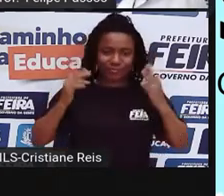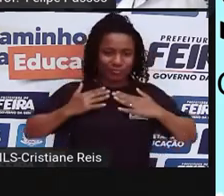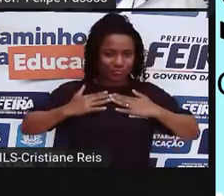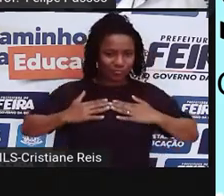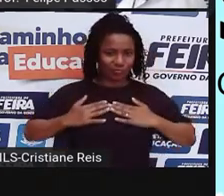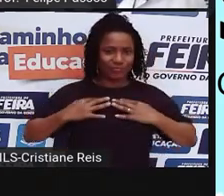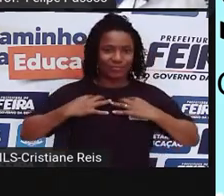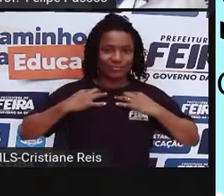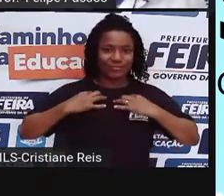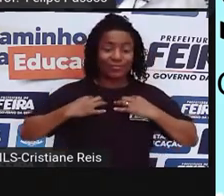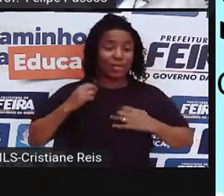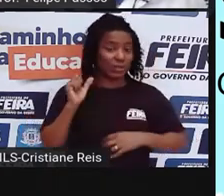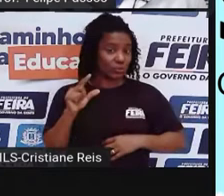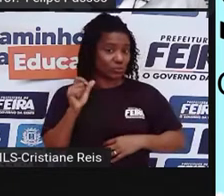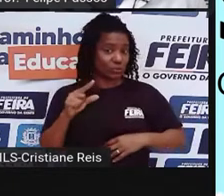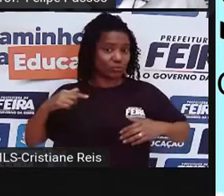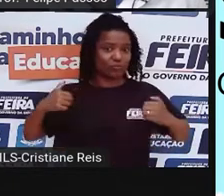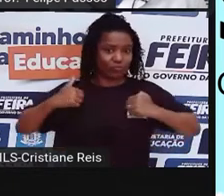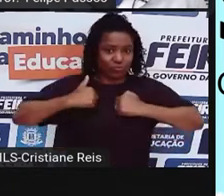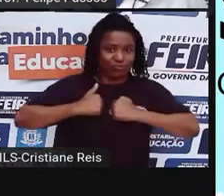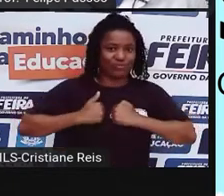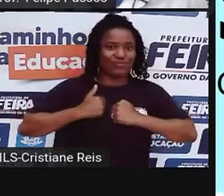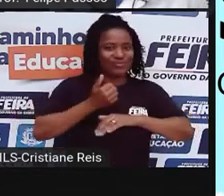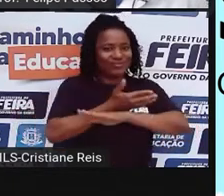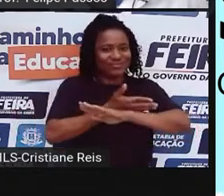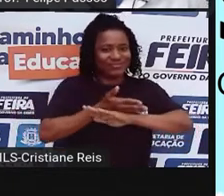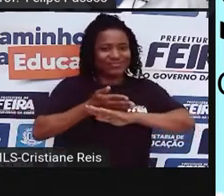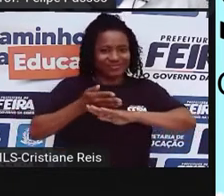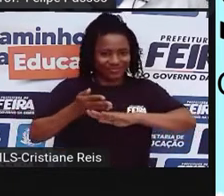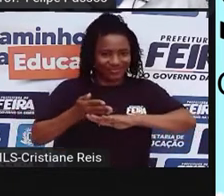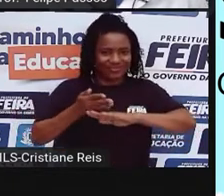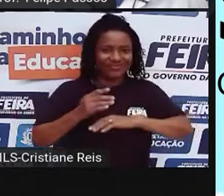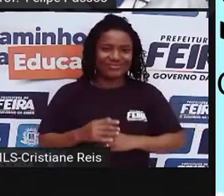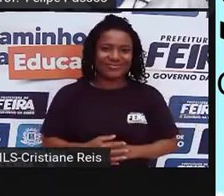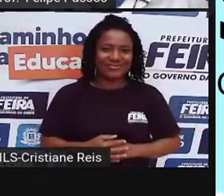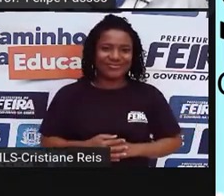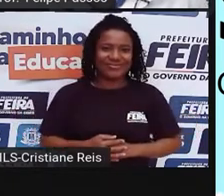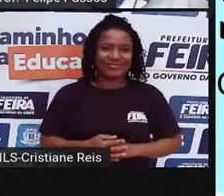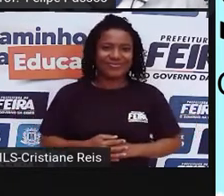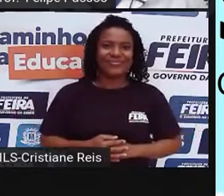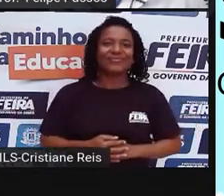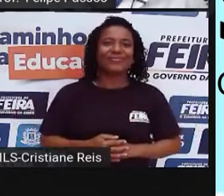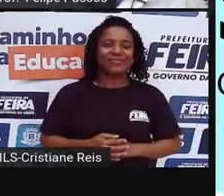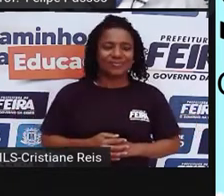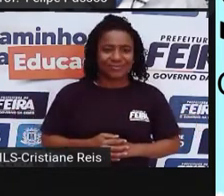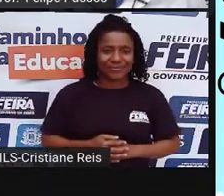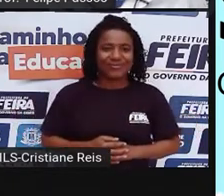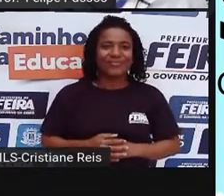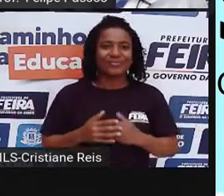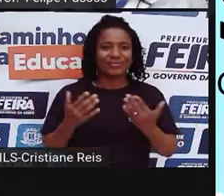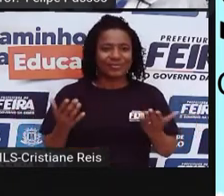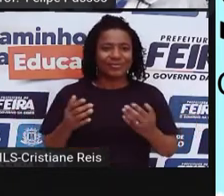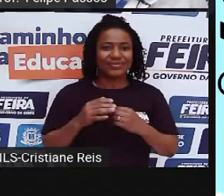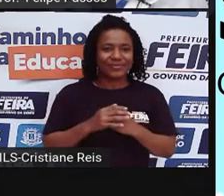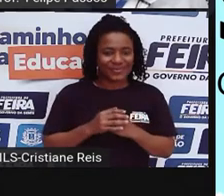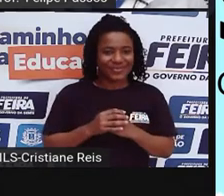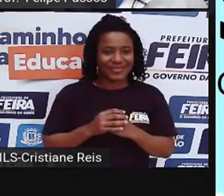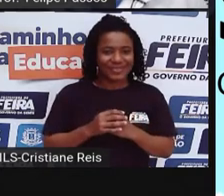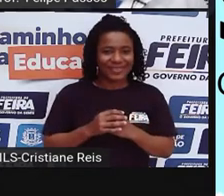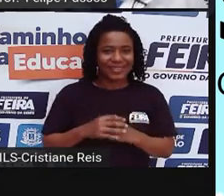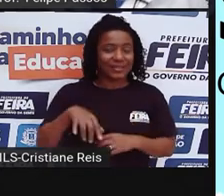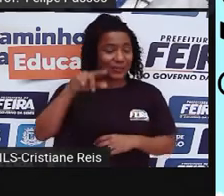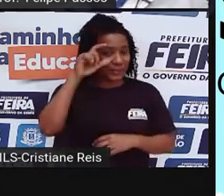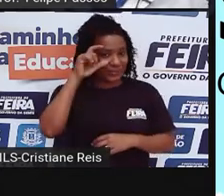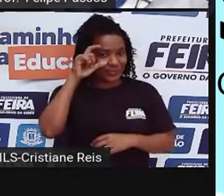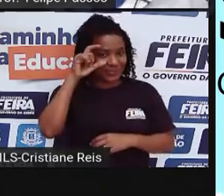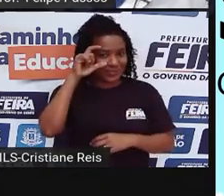e por cima dessa camisa tem um jaleco branco. Eu uso um óculos de armação azul escura e não uso